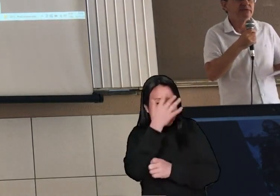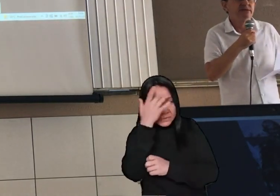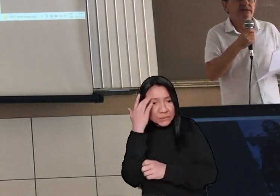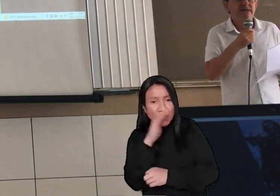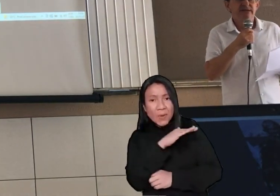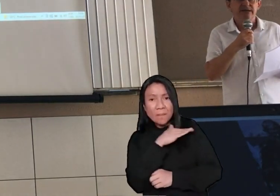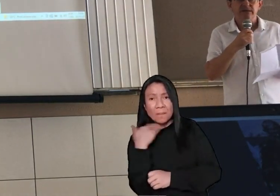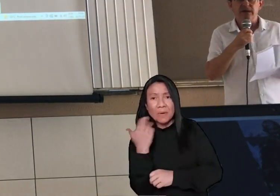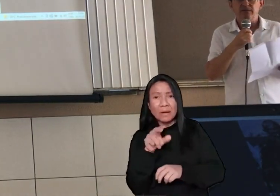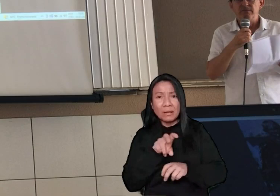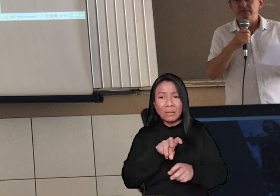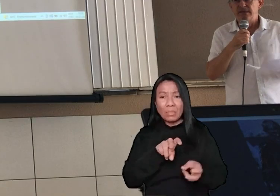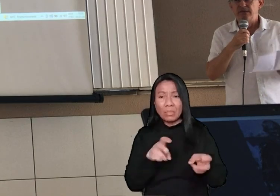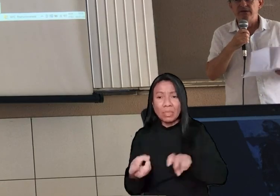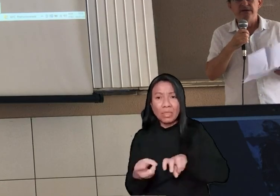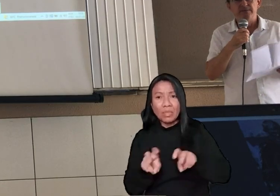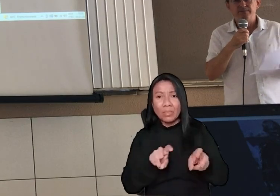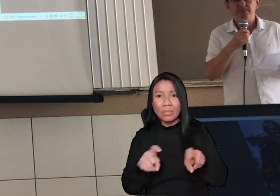ferido.